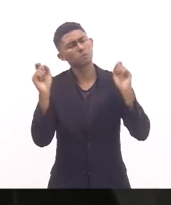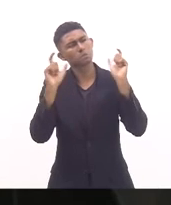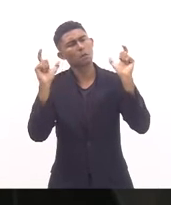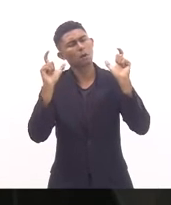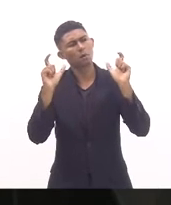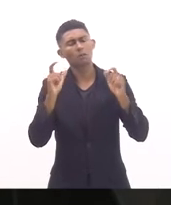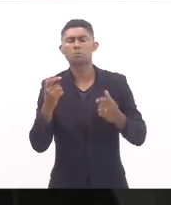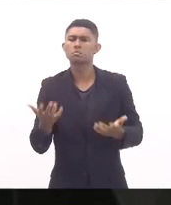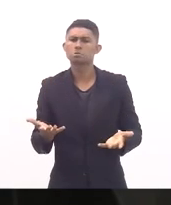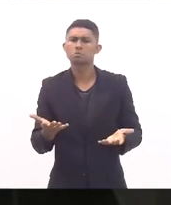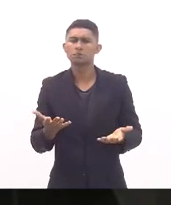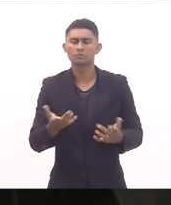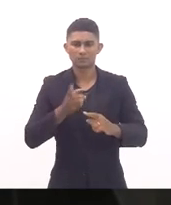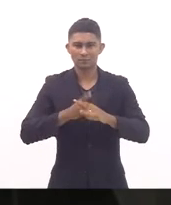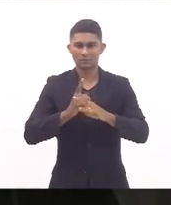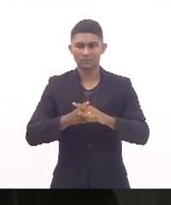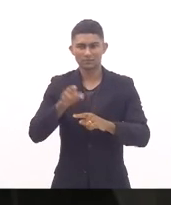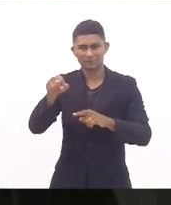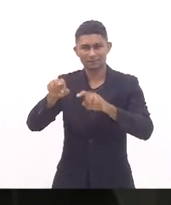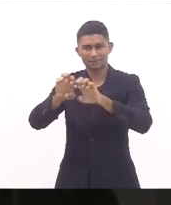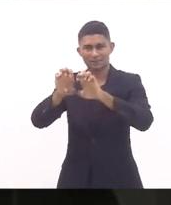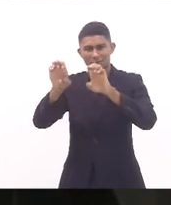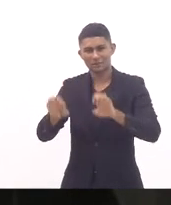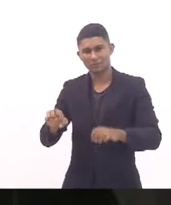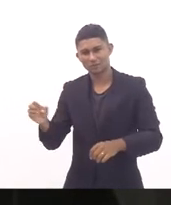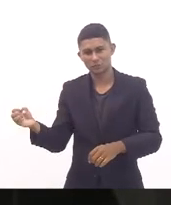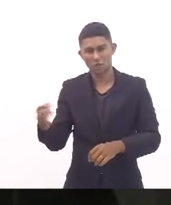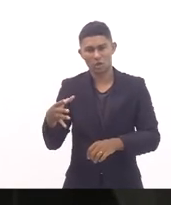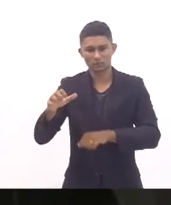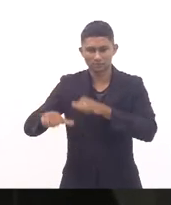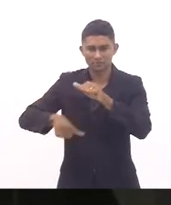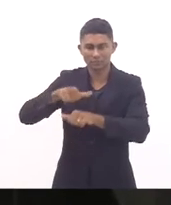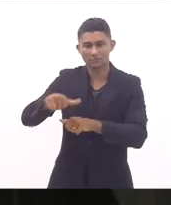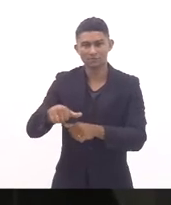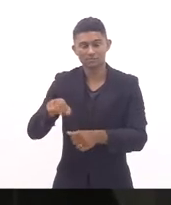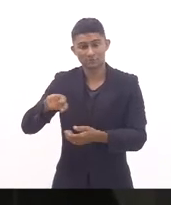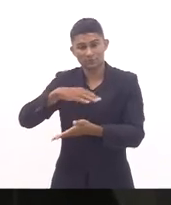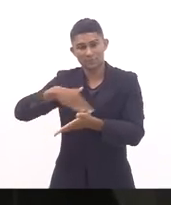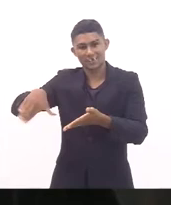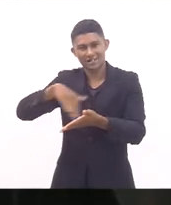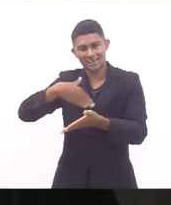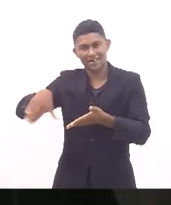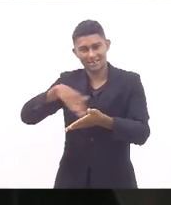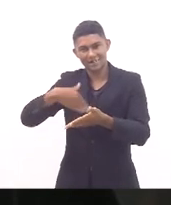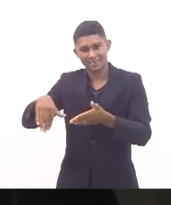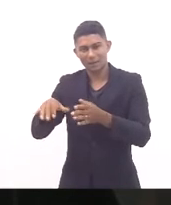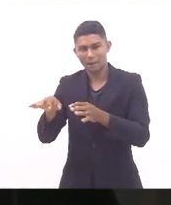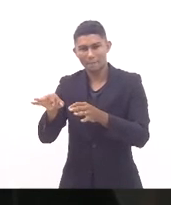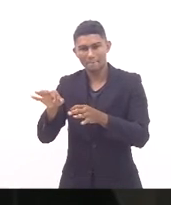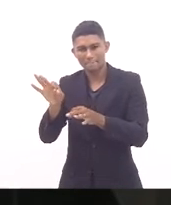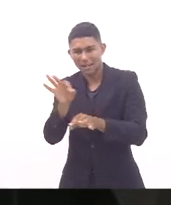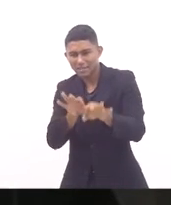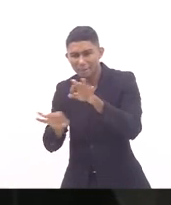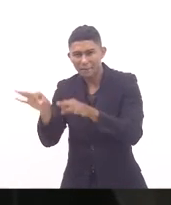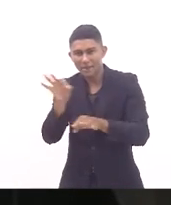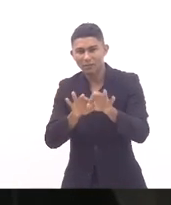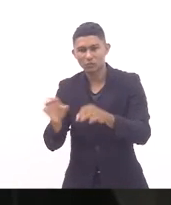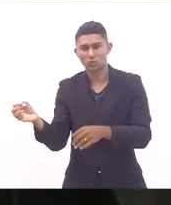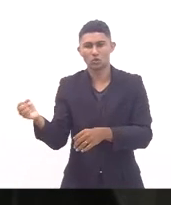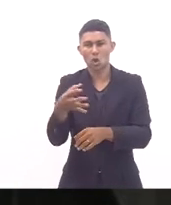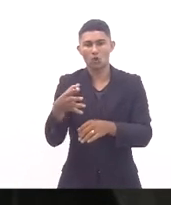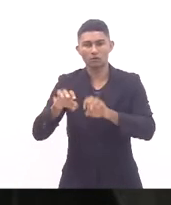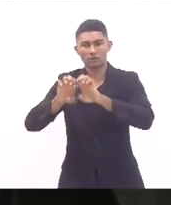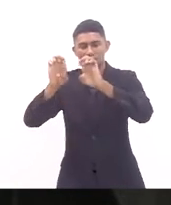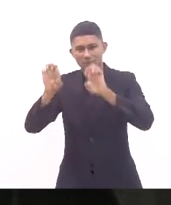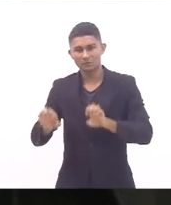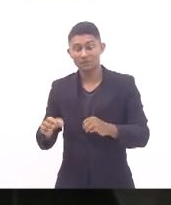nesse desenho de reestruturação e da Secretaria de Estado de planejamento agora chamada de